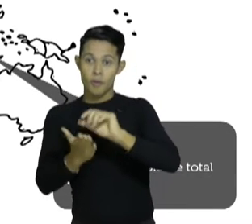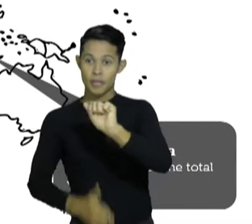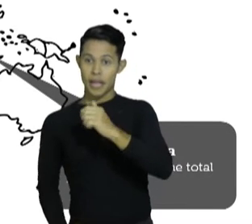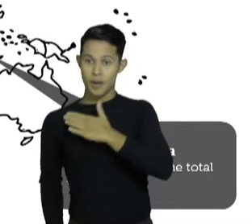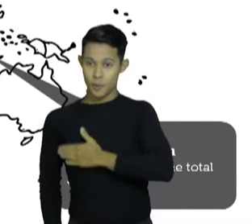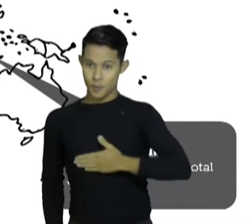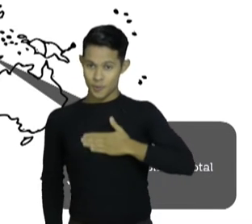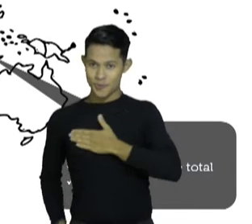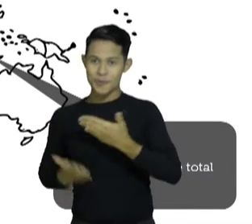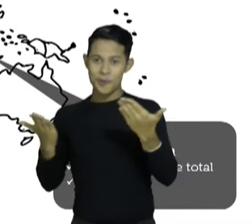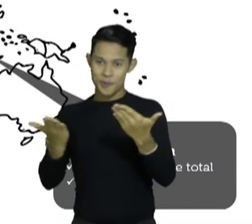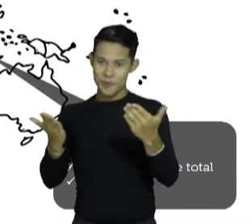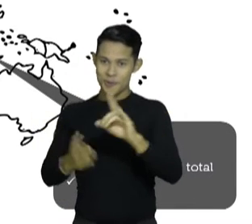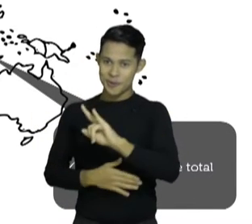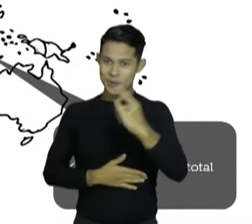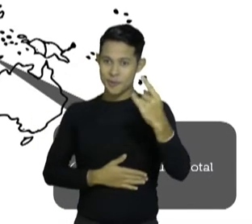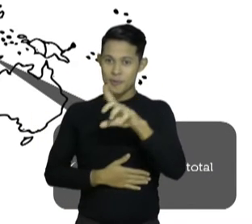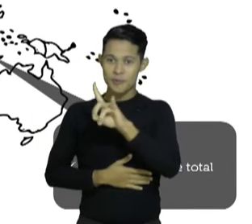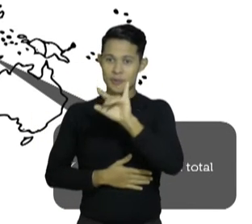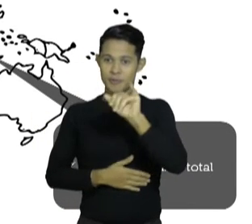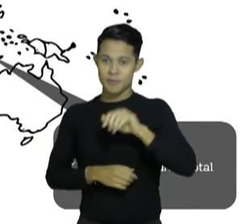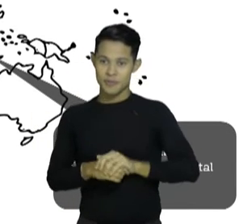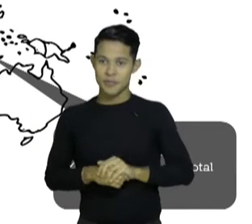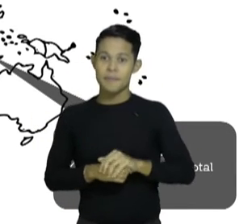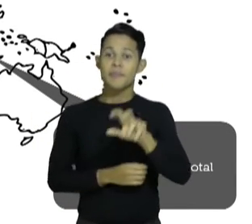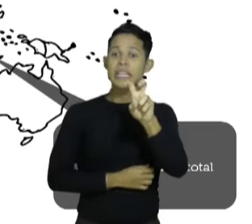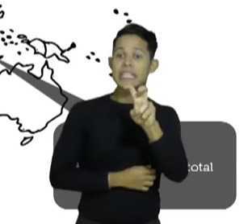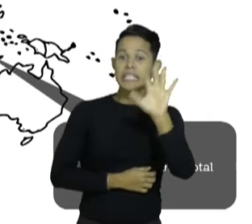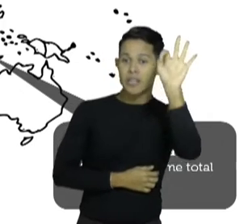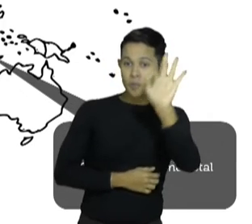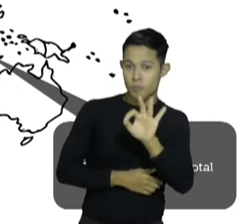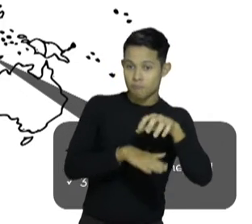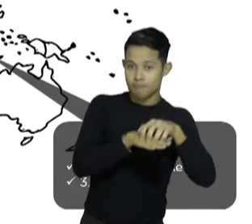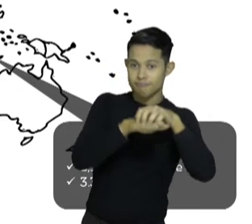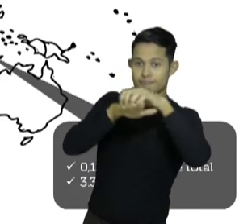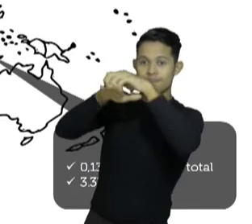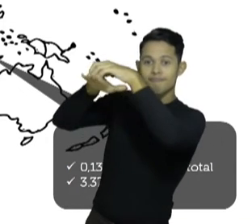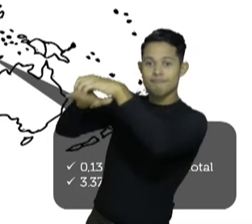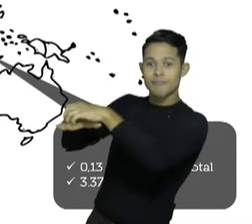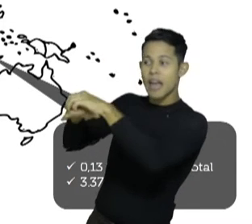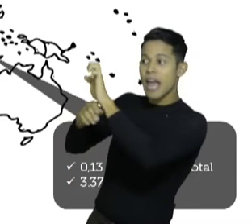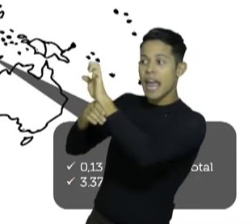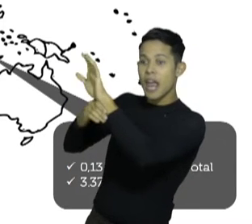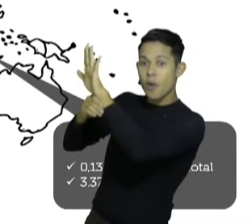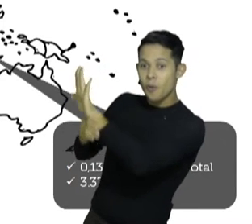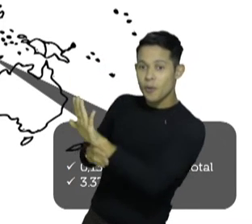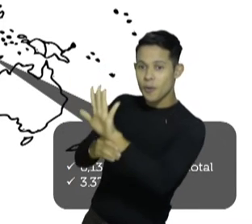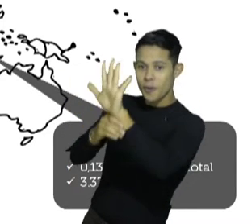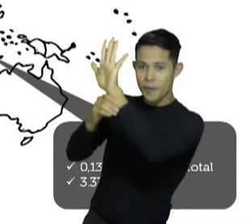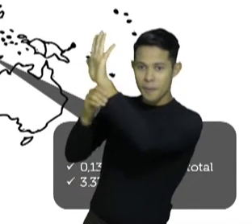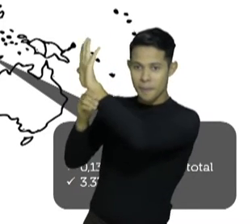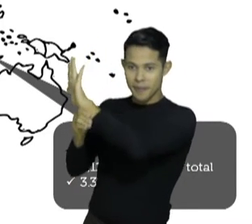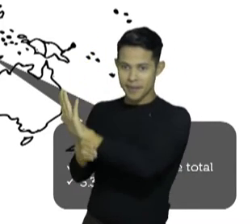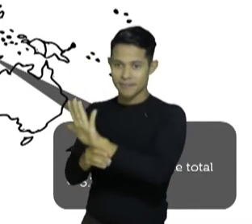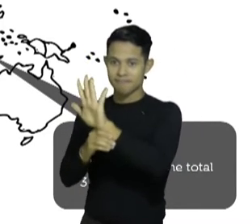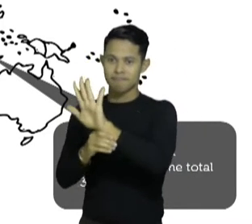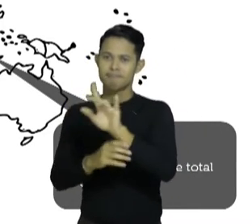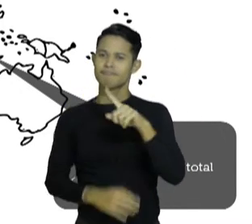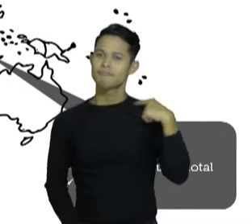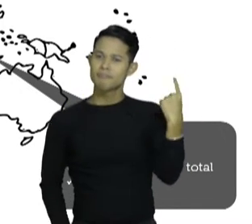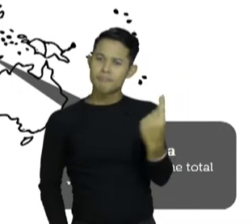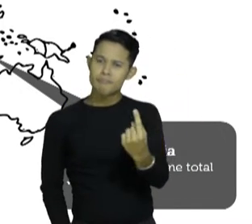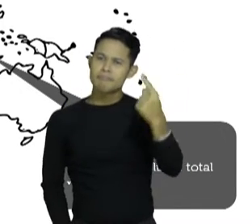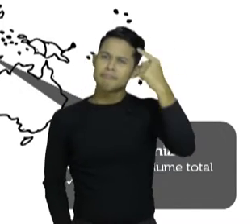hoje 5% das nossas exportações de frango vai pra União Europeia e nós estamos ali batendo cabeça